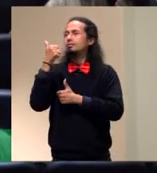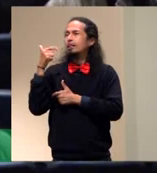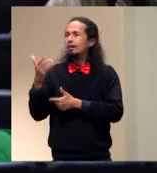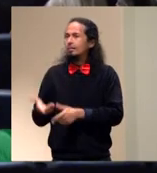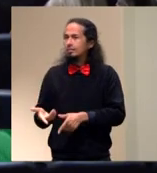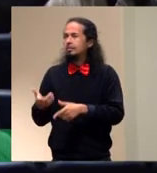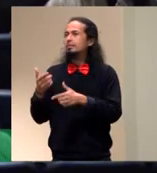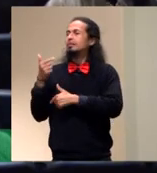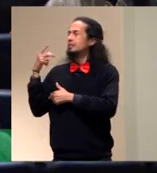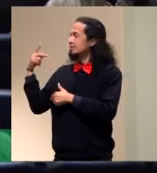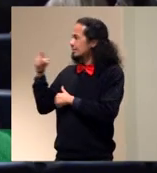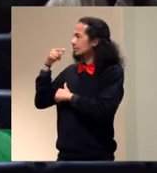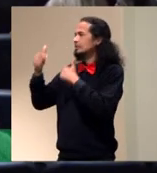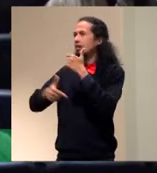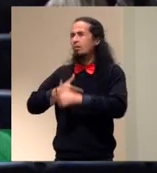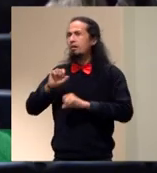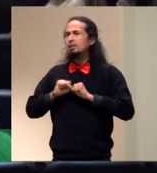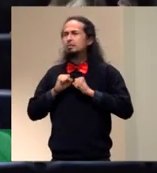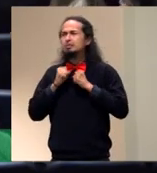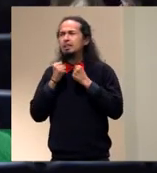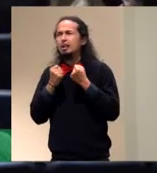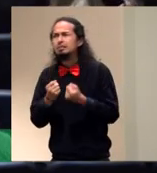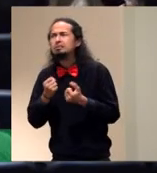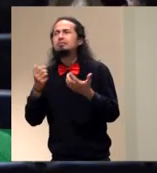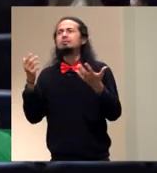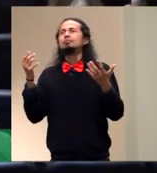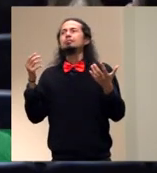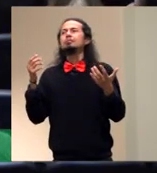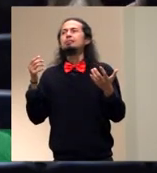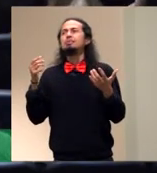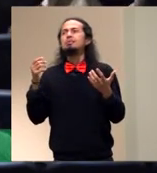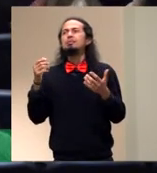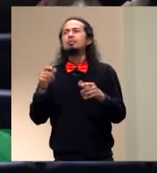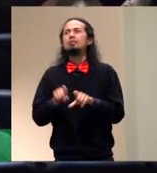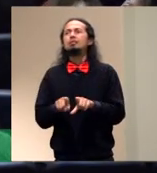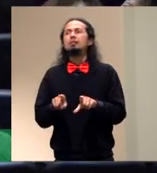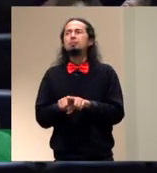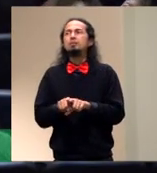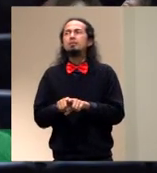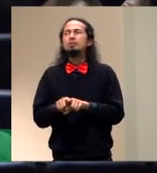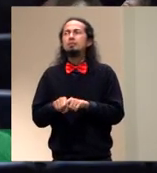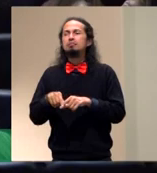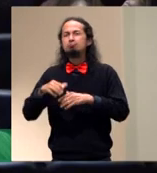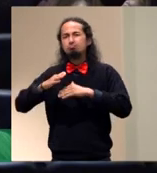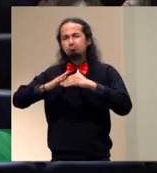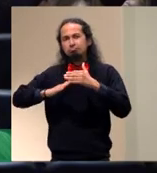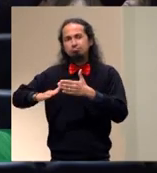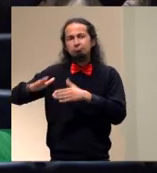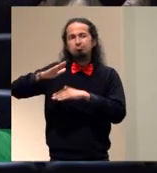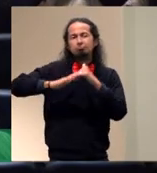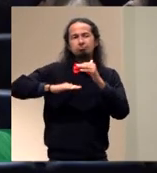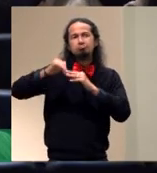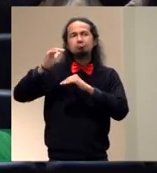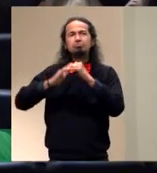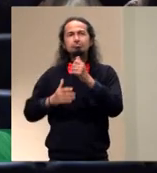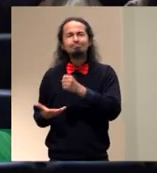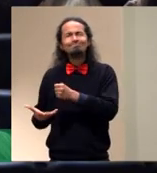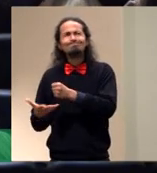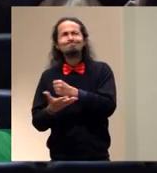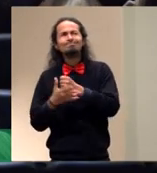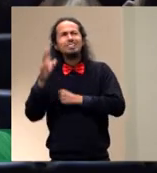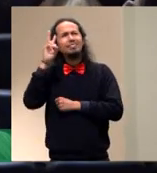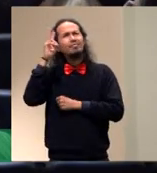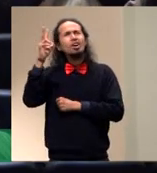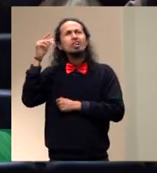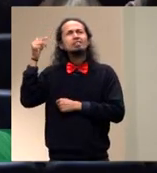sua dedicação, ter consolidado, né, esse movimento e esse nosso currículo, como que